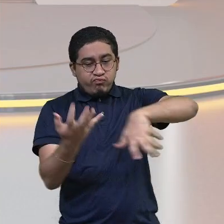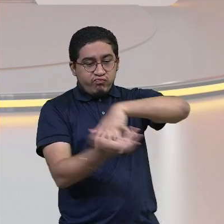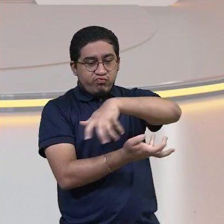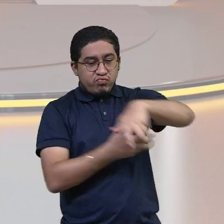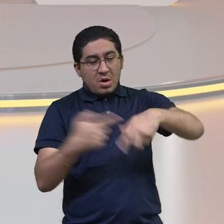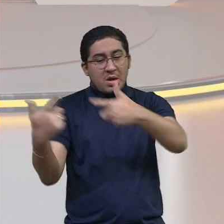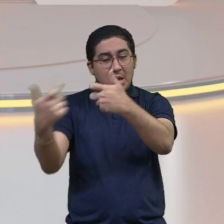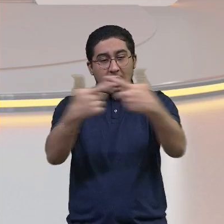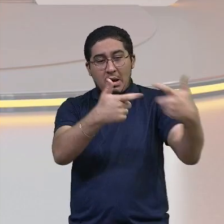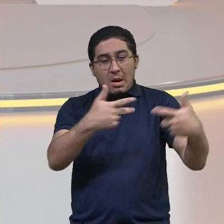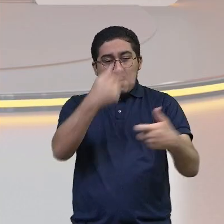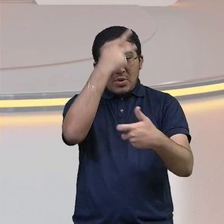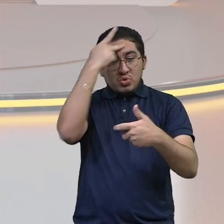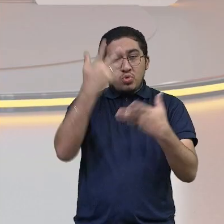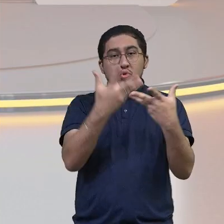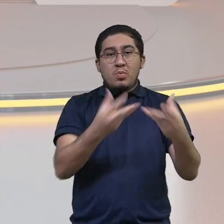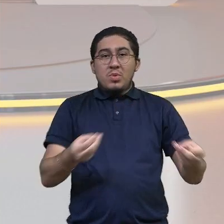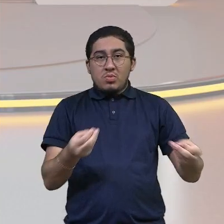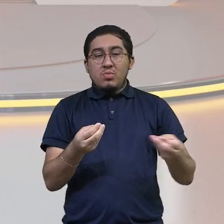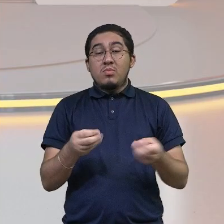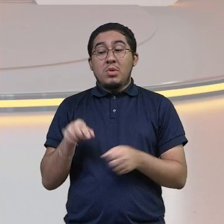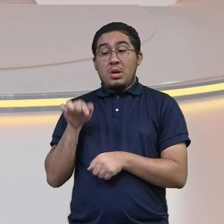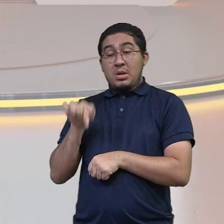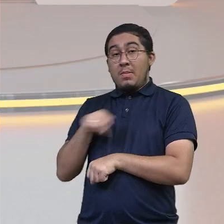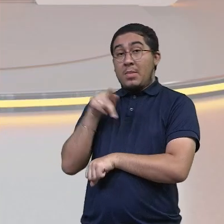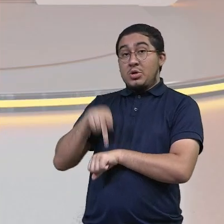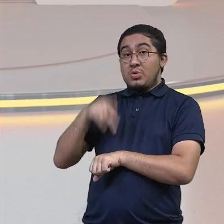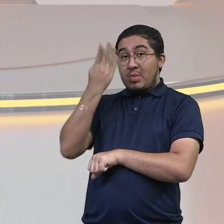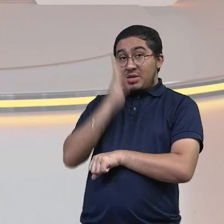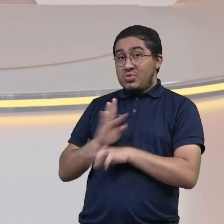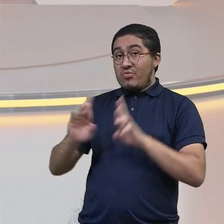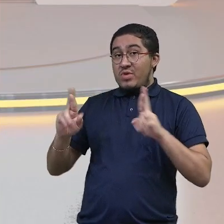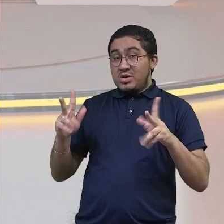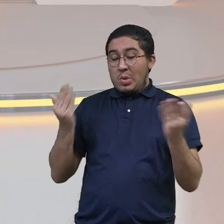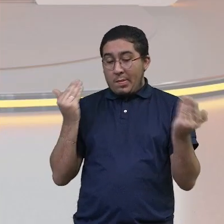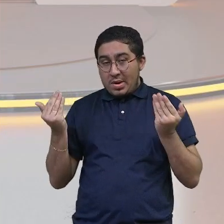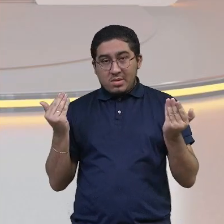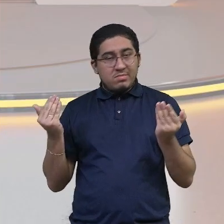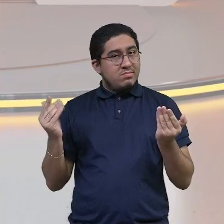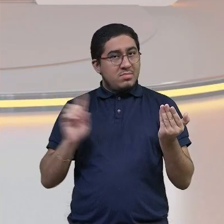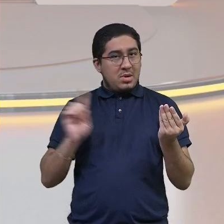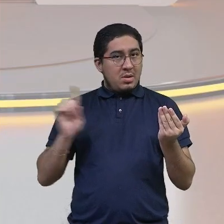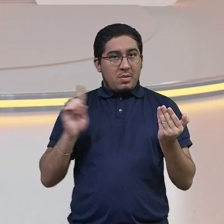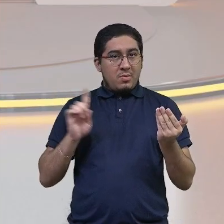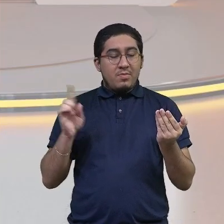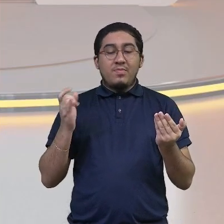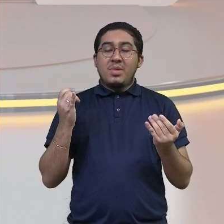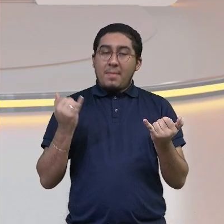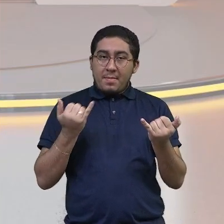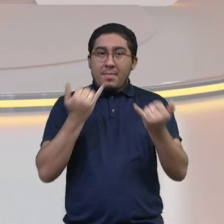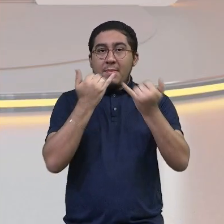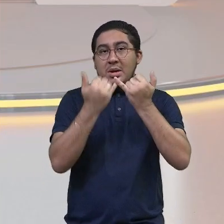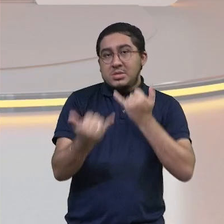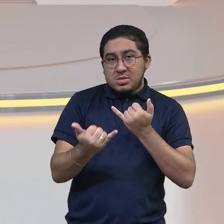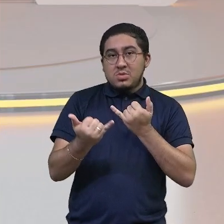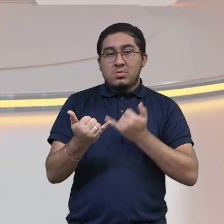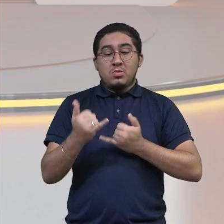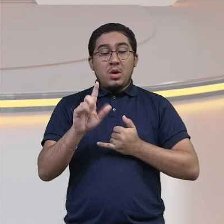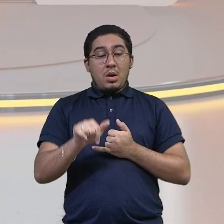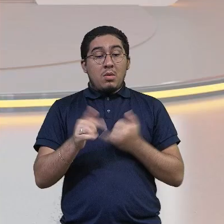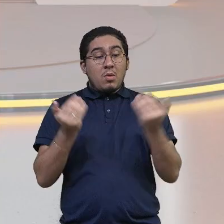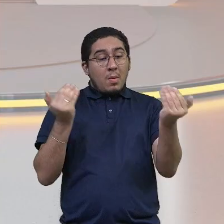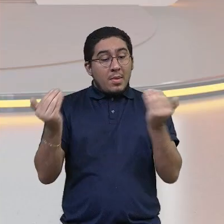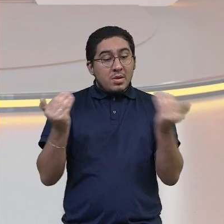desaparecidas. Aqui no Brasil não foi diferente. Como eu citei para vocês, qualquer semelhança entre esses